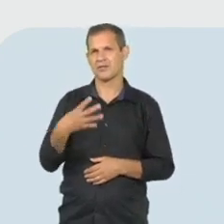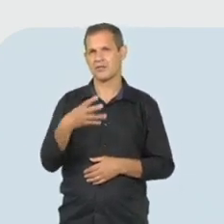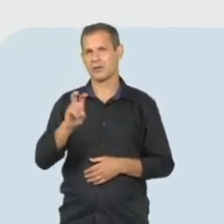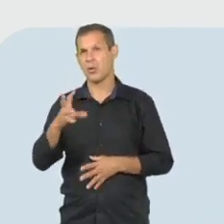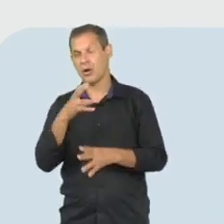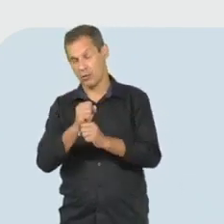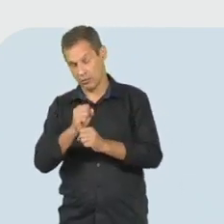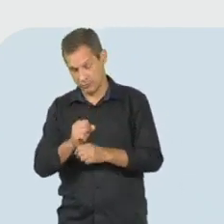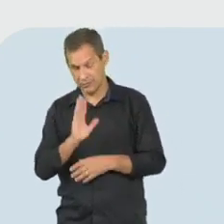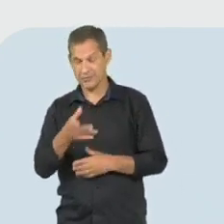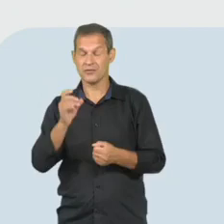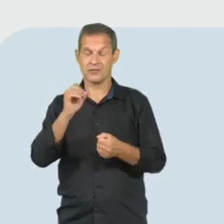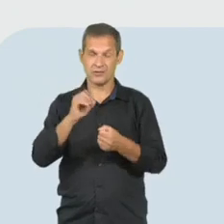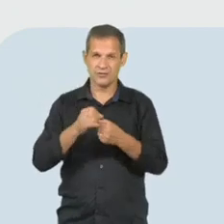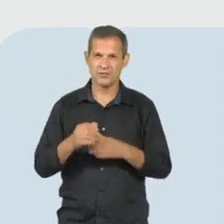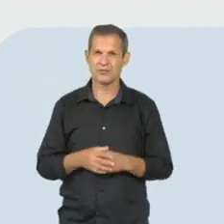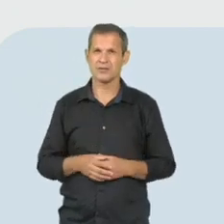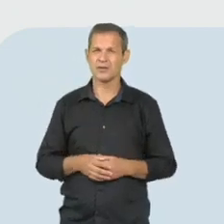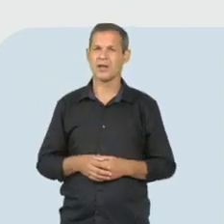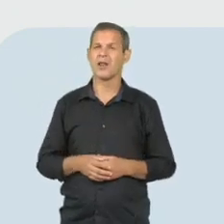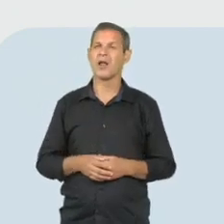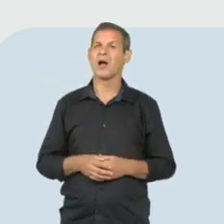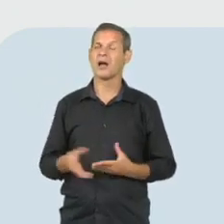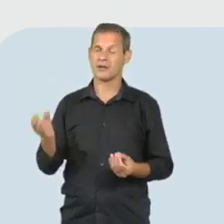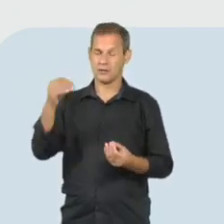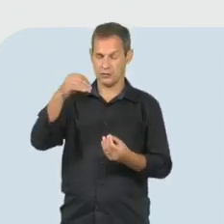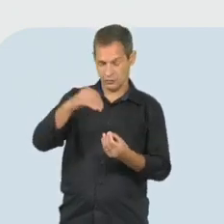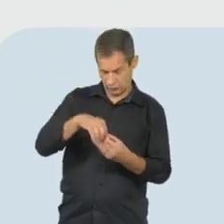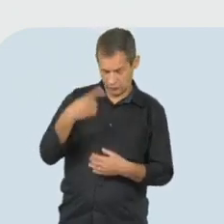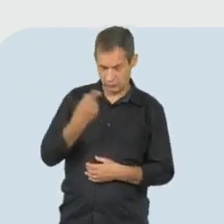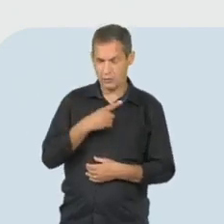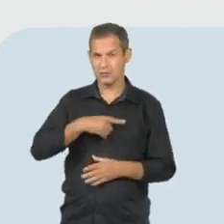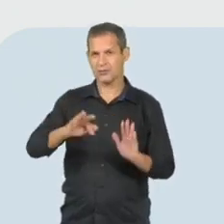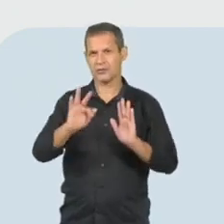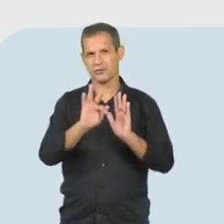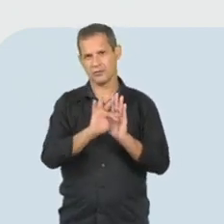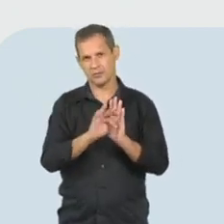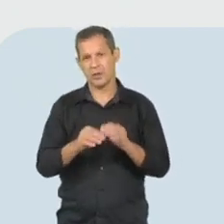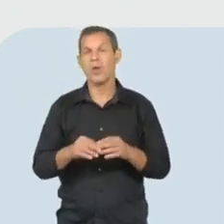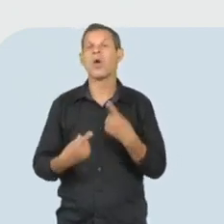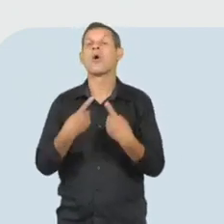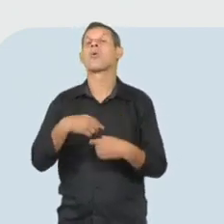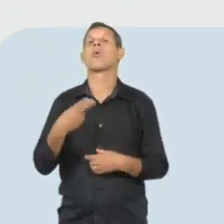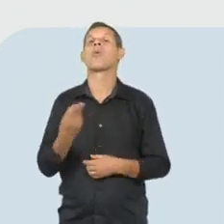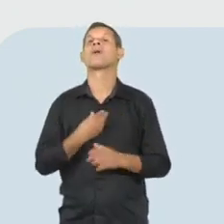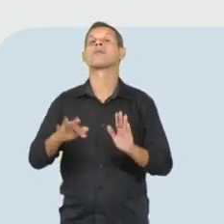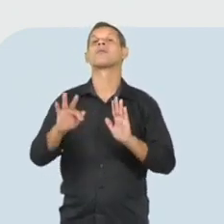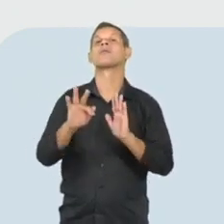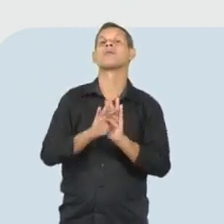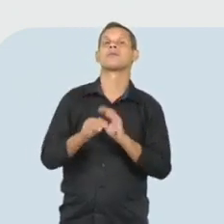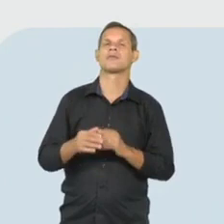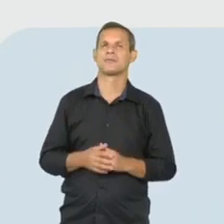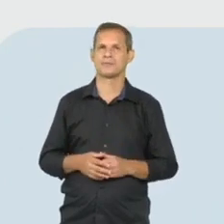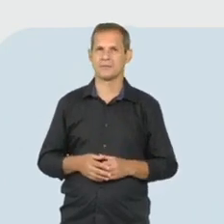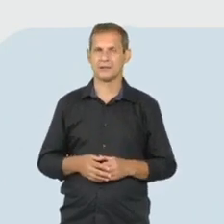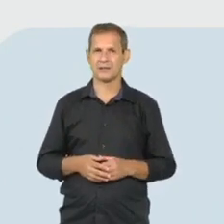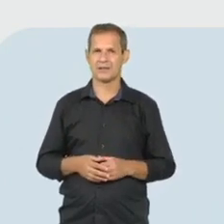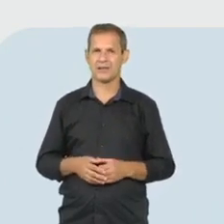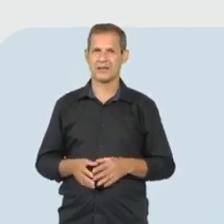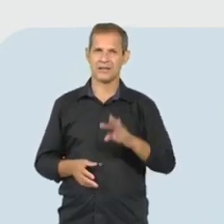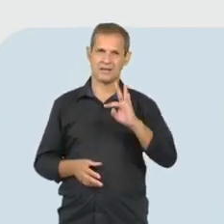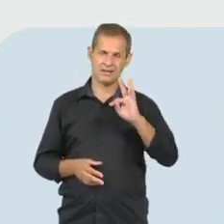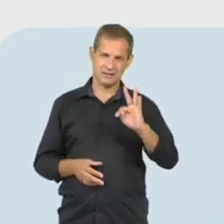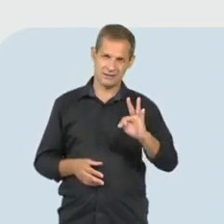cálculos já realizados e aqui sintetizados para a gente só colocar na fórmula. Qual que é a nossa fórmula? T crítico